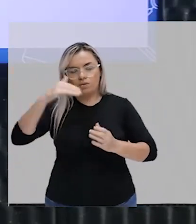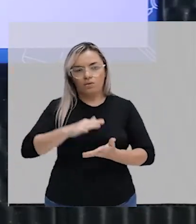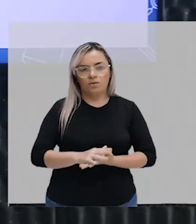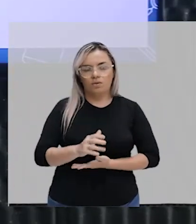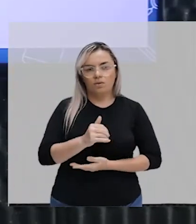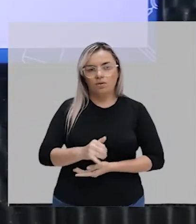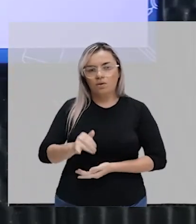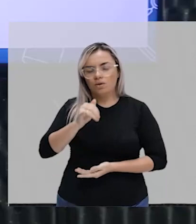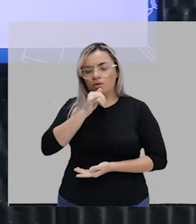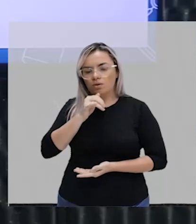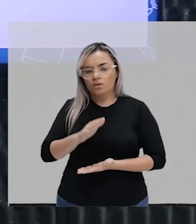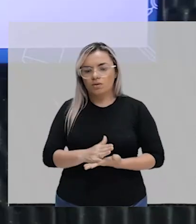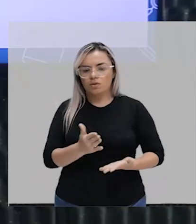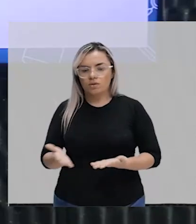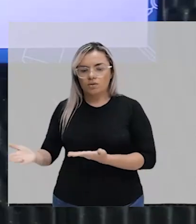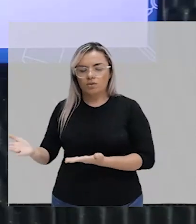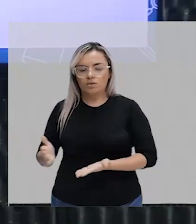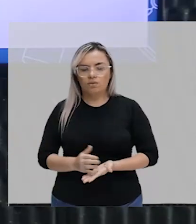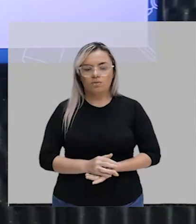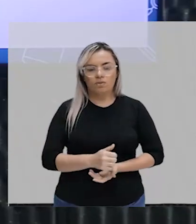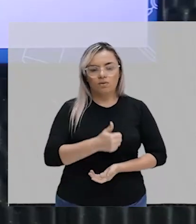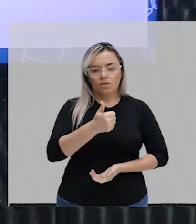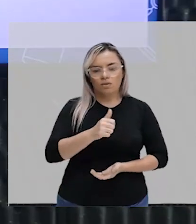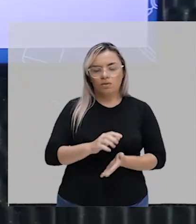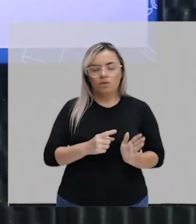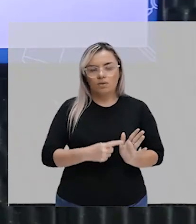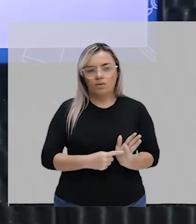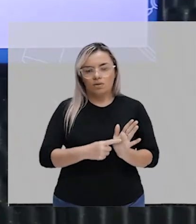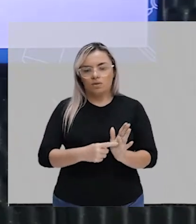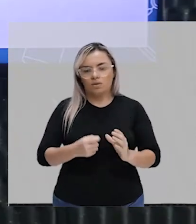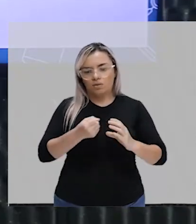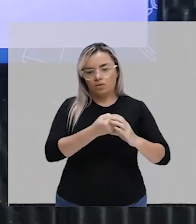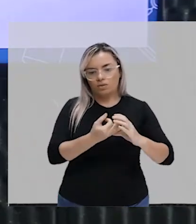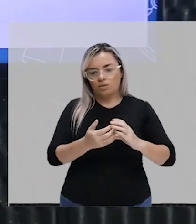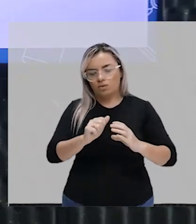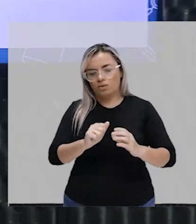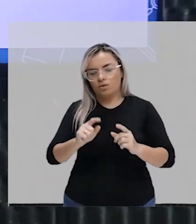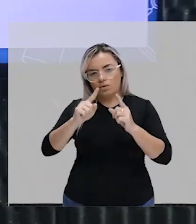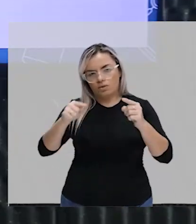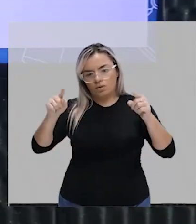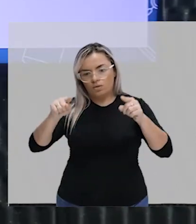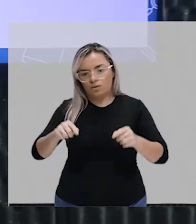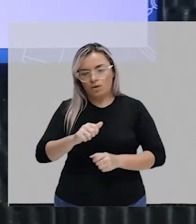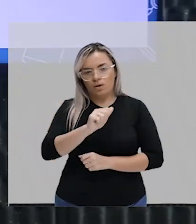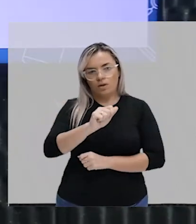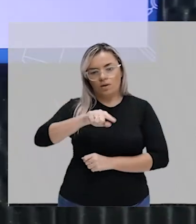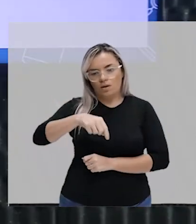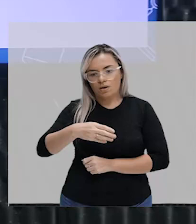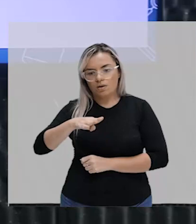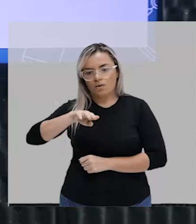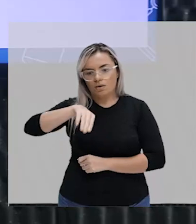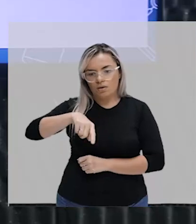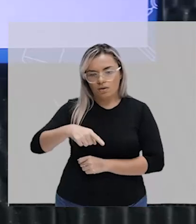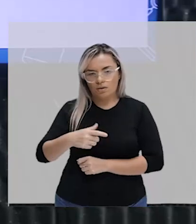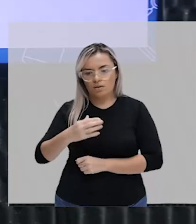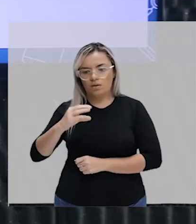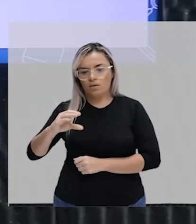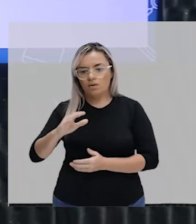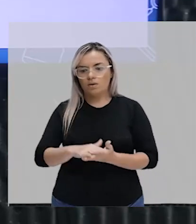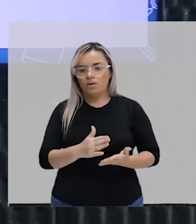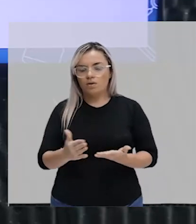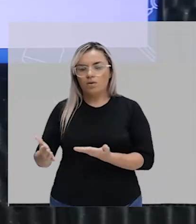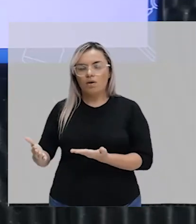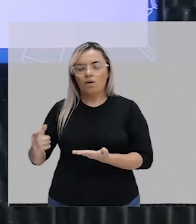Diz o seguinte: dado o conjunto A, formado pelos elementos A, B e C, em quais dos